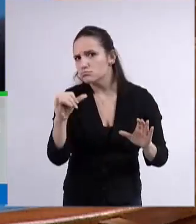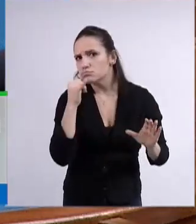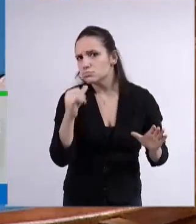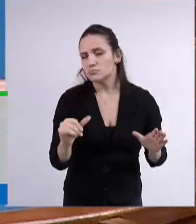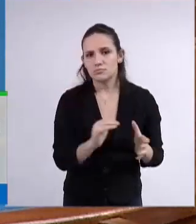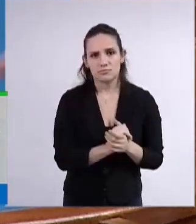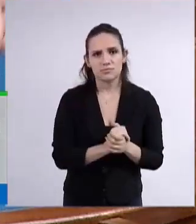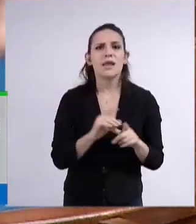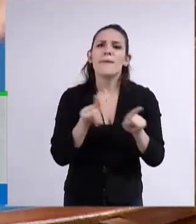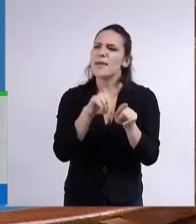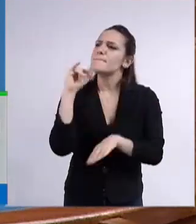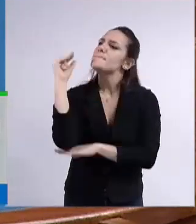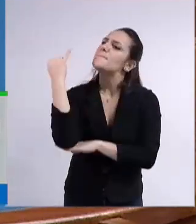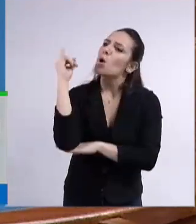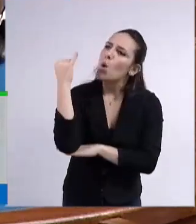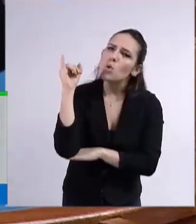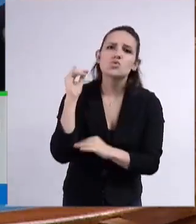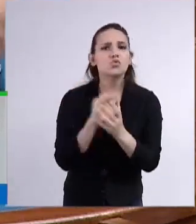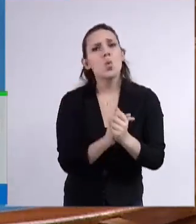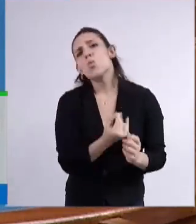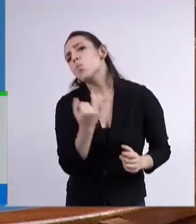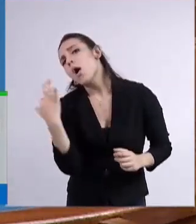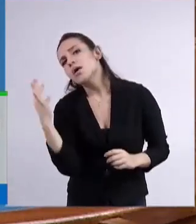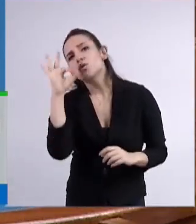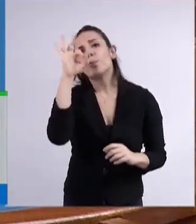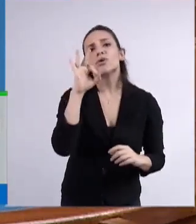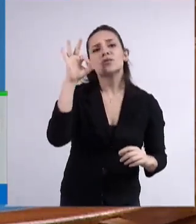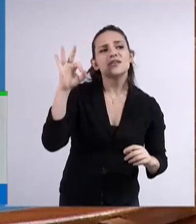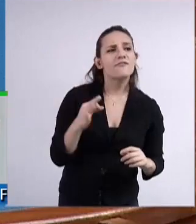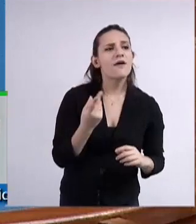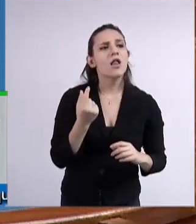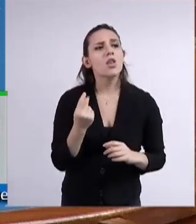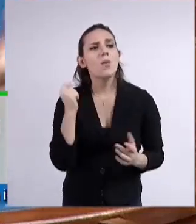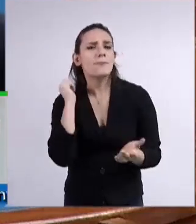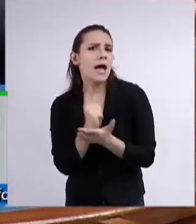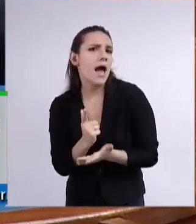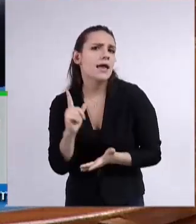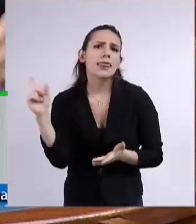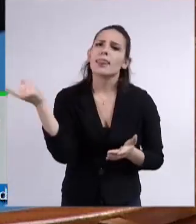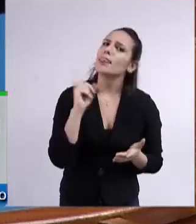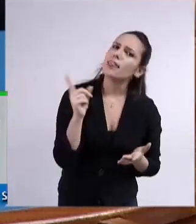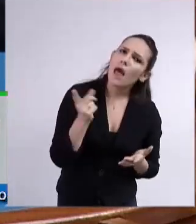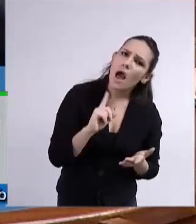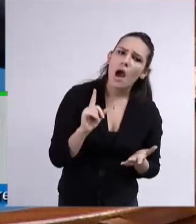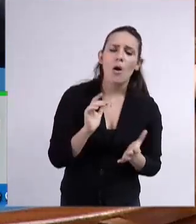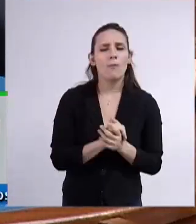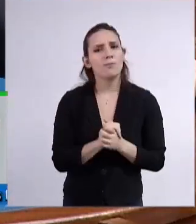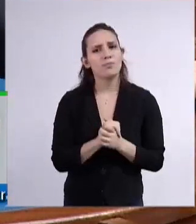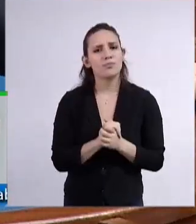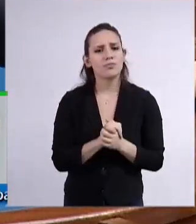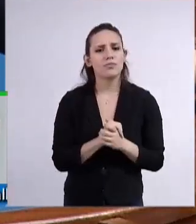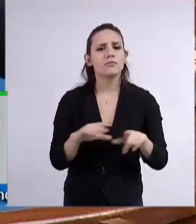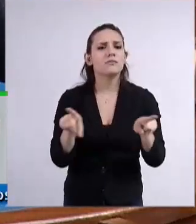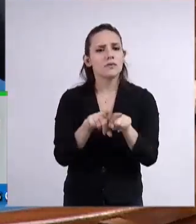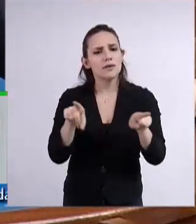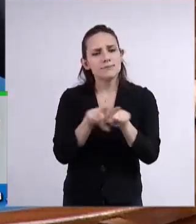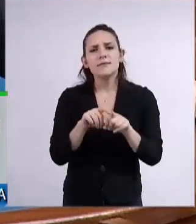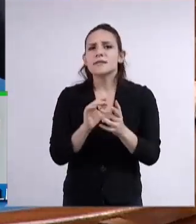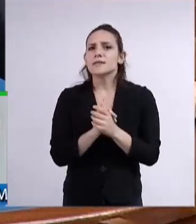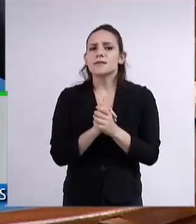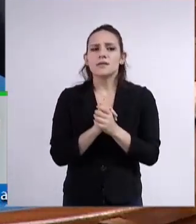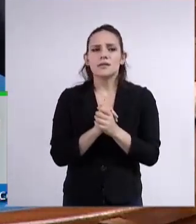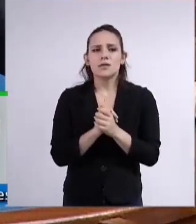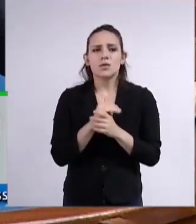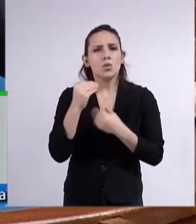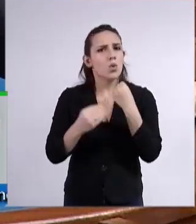não tem clareza, quais são os tributos, os valores dos tributos, né? O custo da geração, o custo